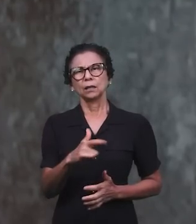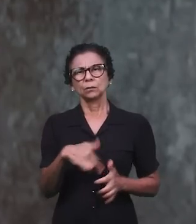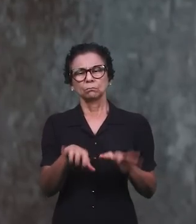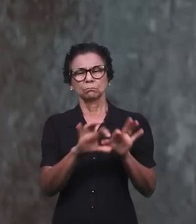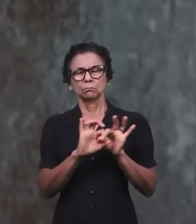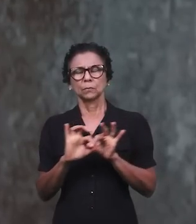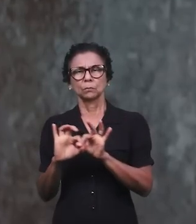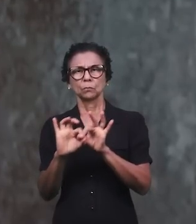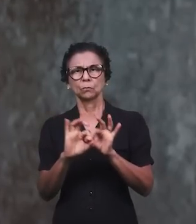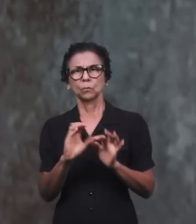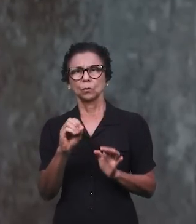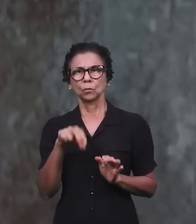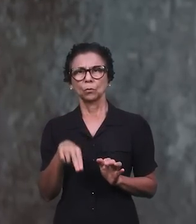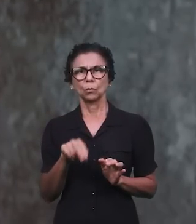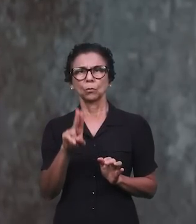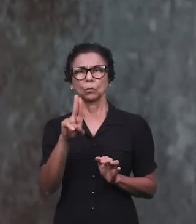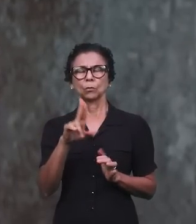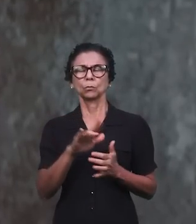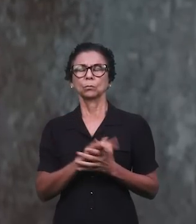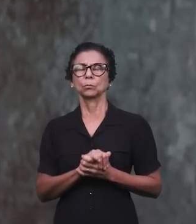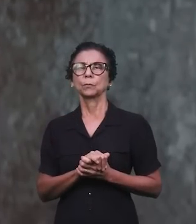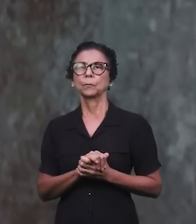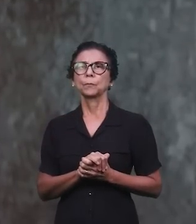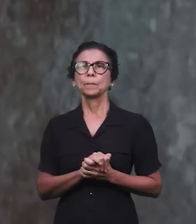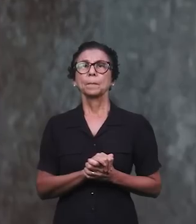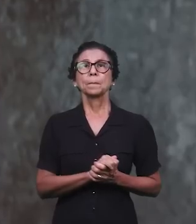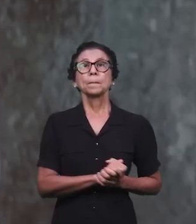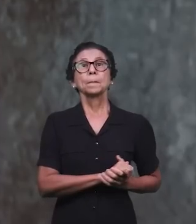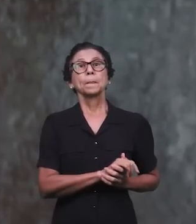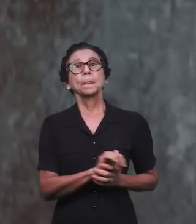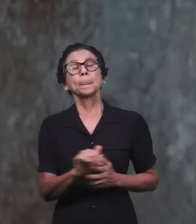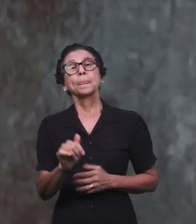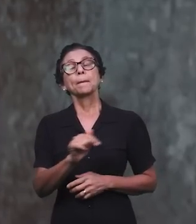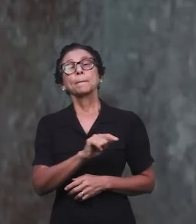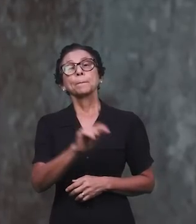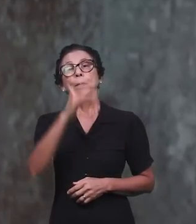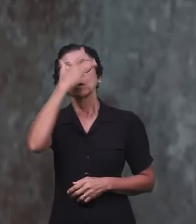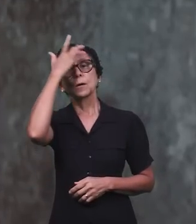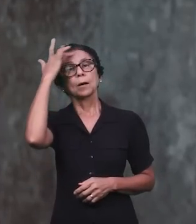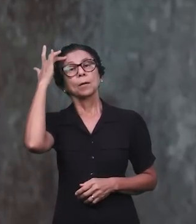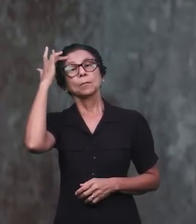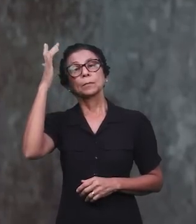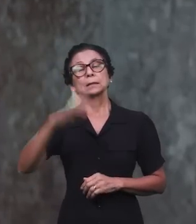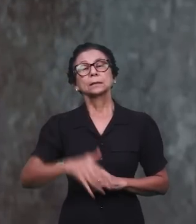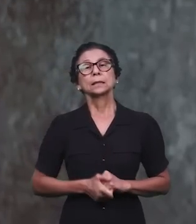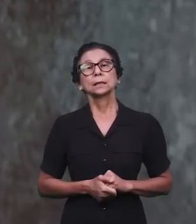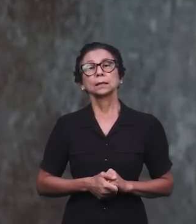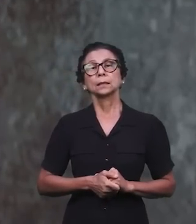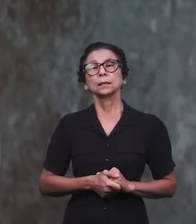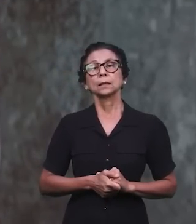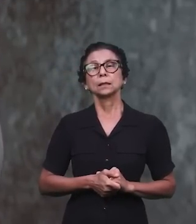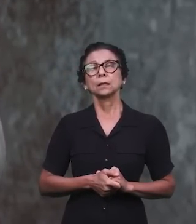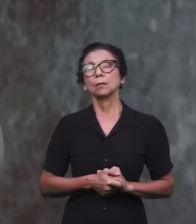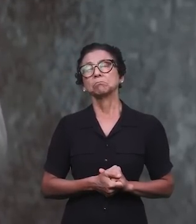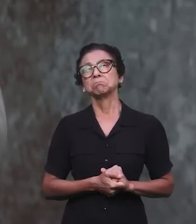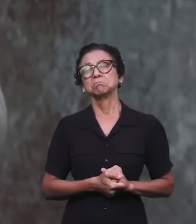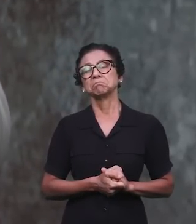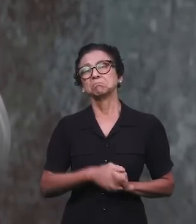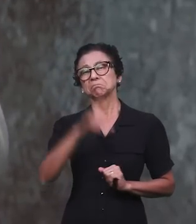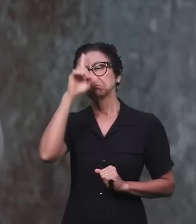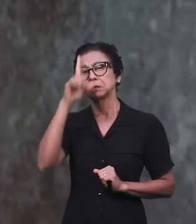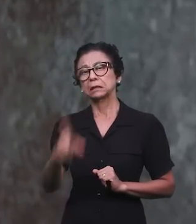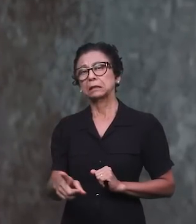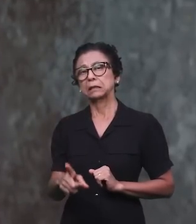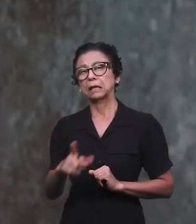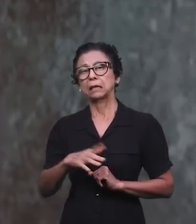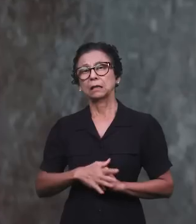precursora da ONU, e a Liga das Nações dá ao Reino Unido o mandato sobre a região da Palestina. A região da Palestina estava ali